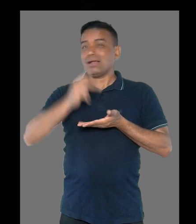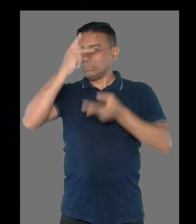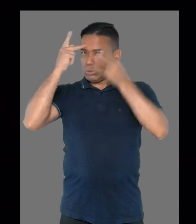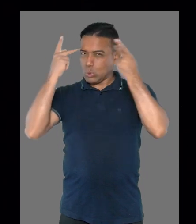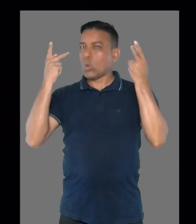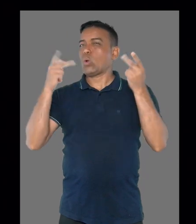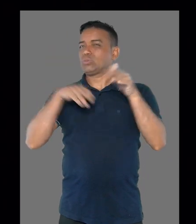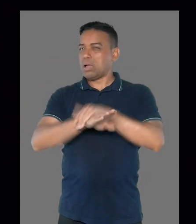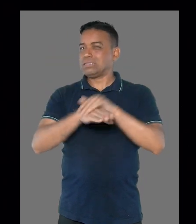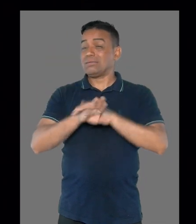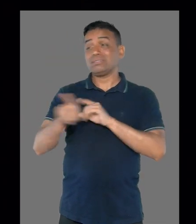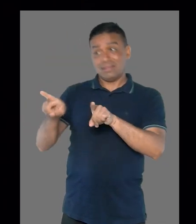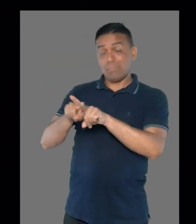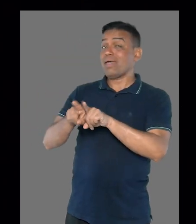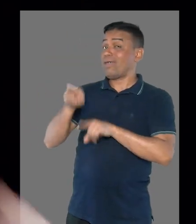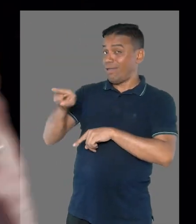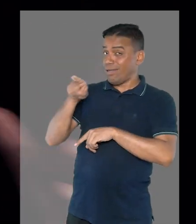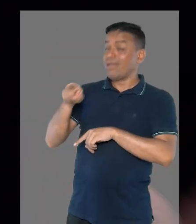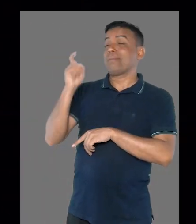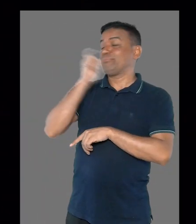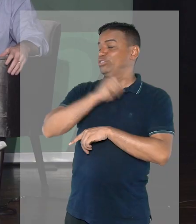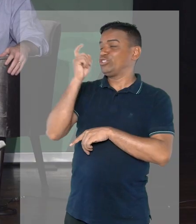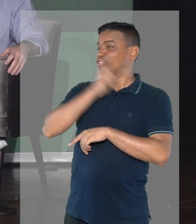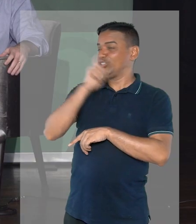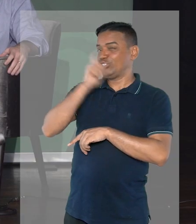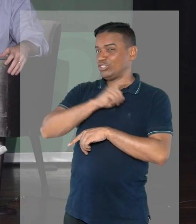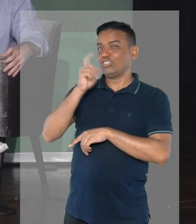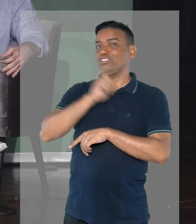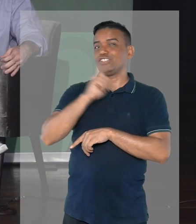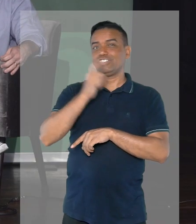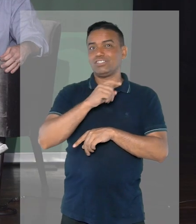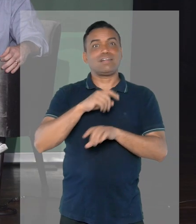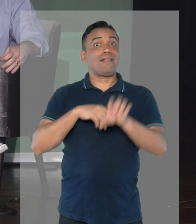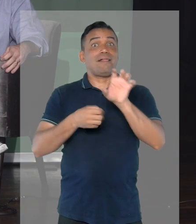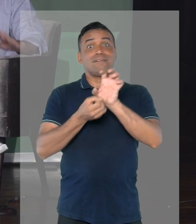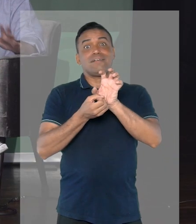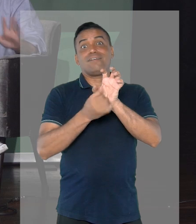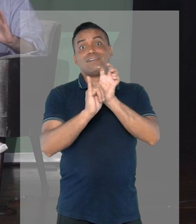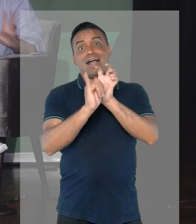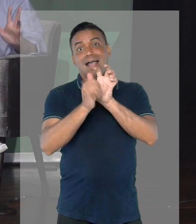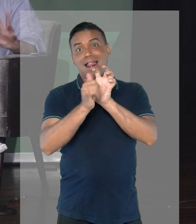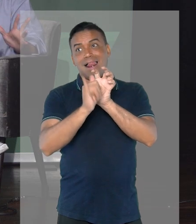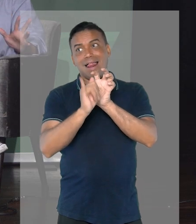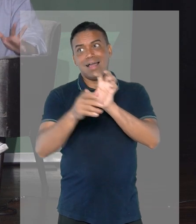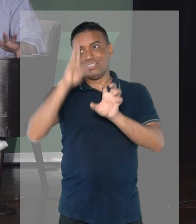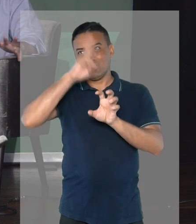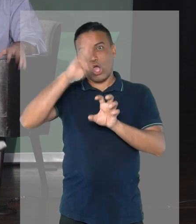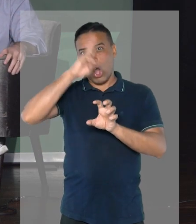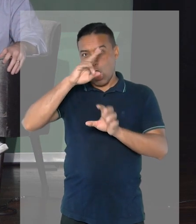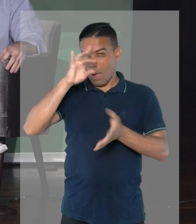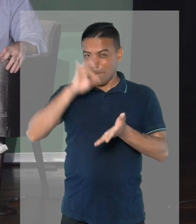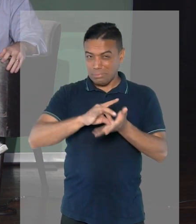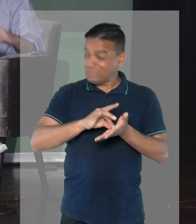Mas não sei, eu acho que ele mentia muito também, né? Ele é um ótimo fabulador de si, né? Não dá para levar muito a sério o que o